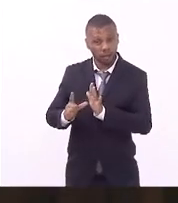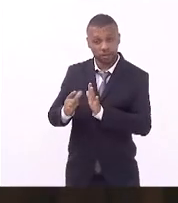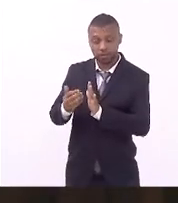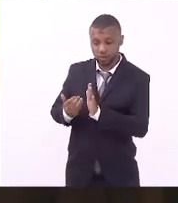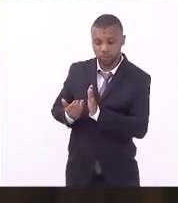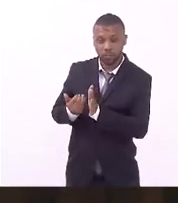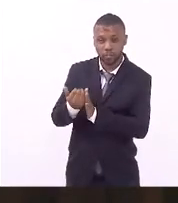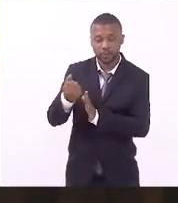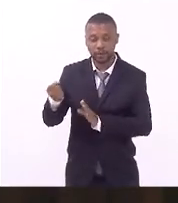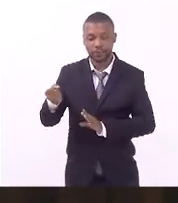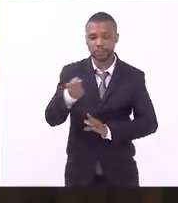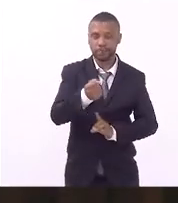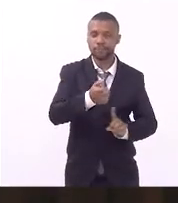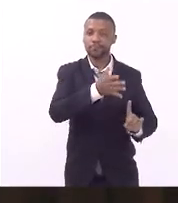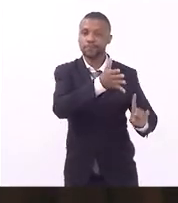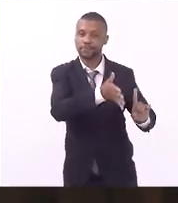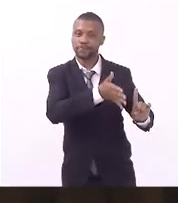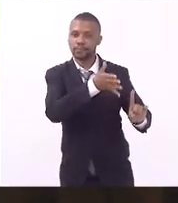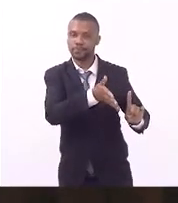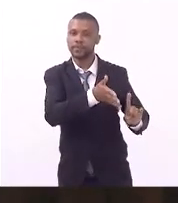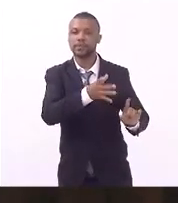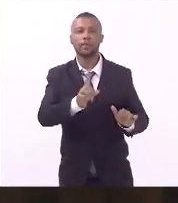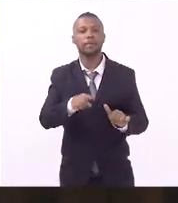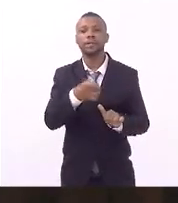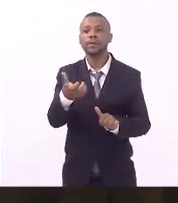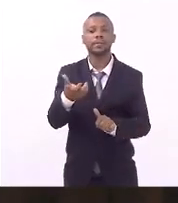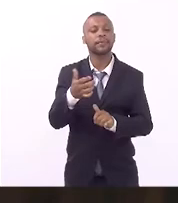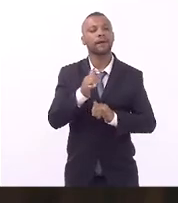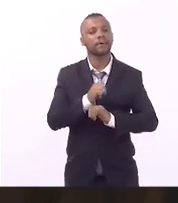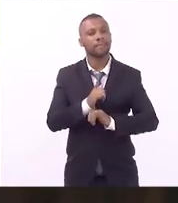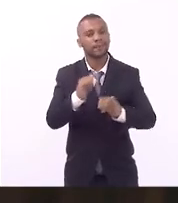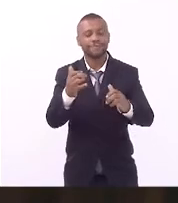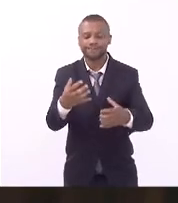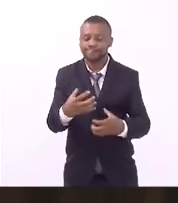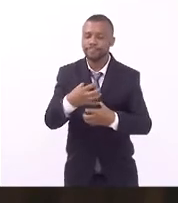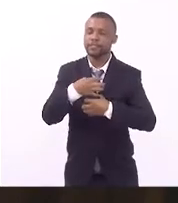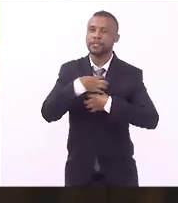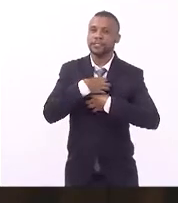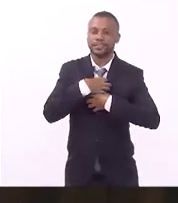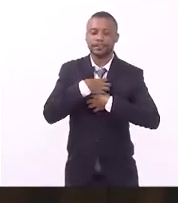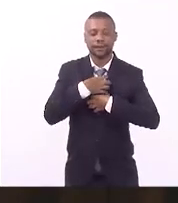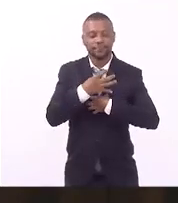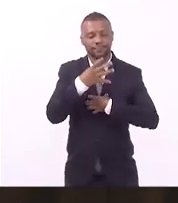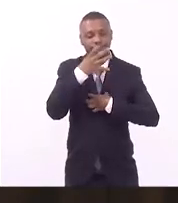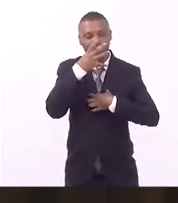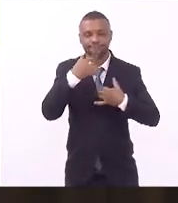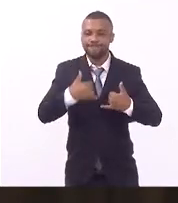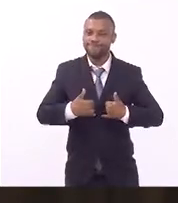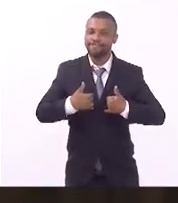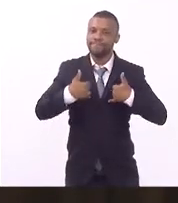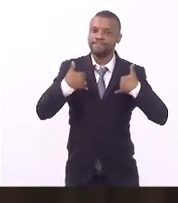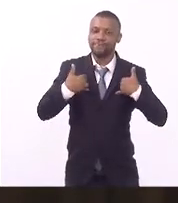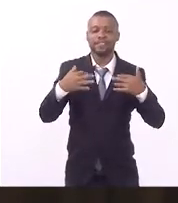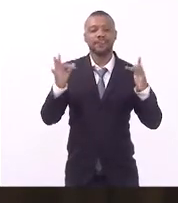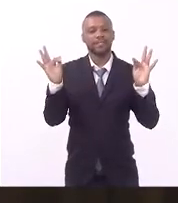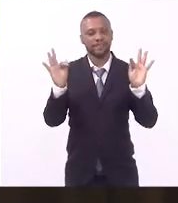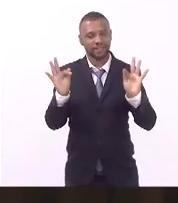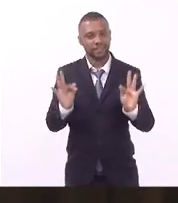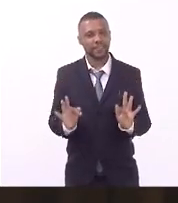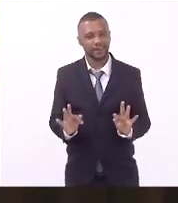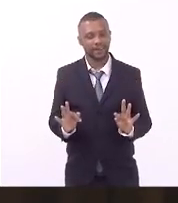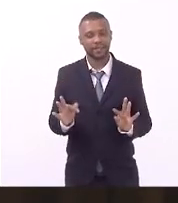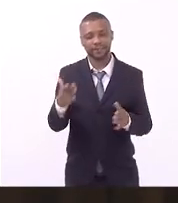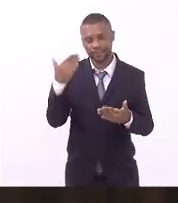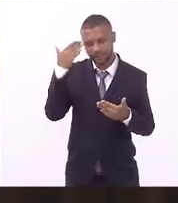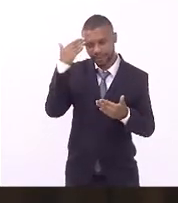mesa, primeiro dizer o quanto eu me sinto lisonjeada e feliz,